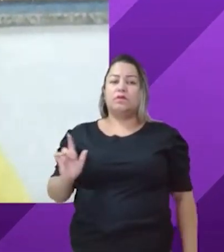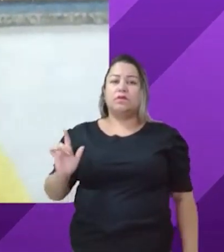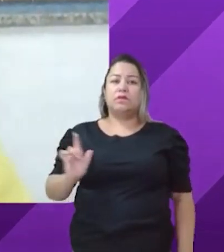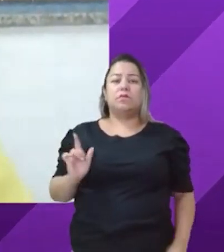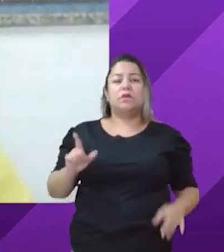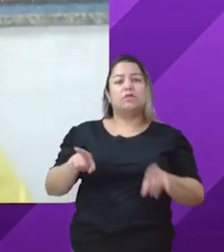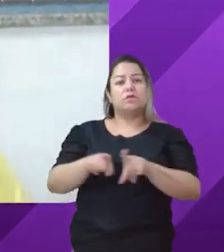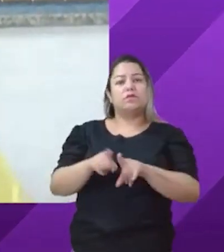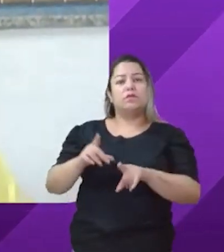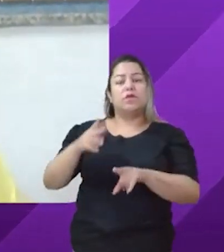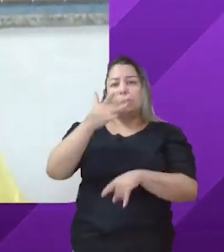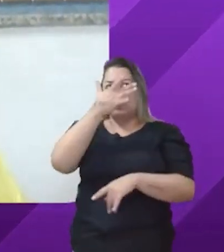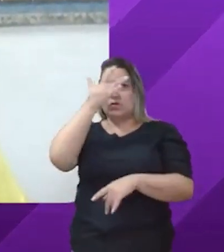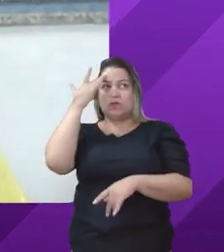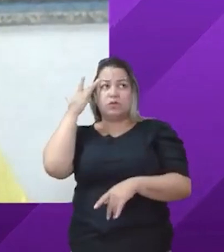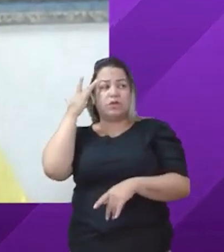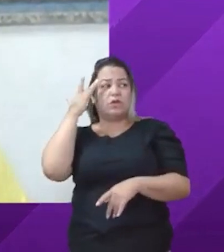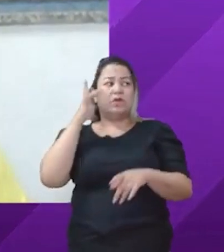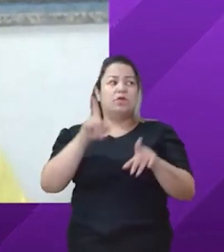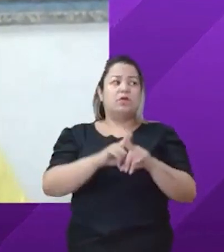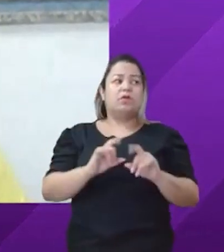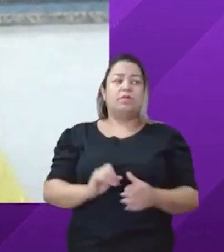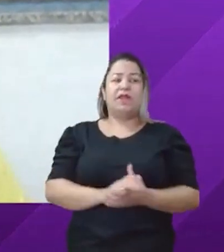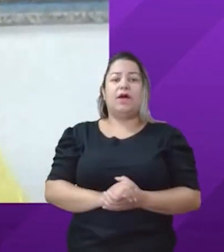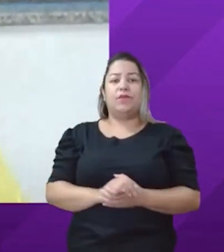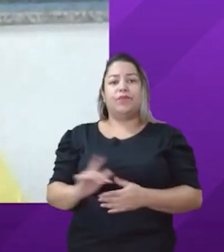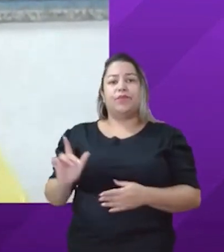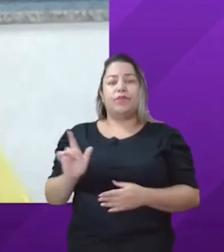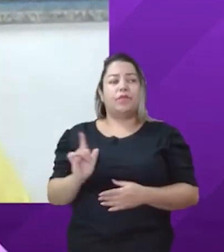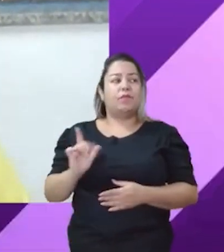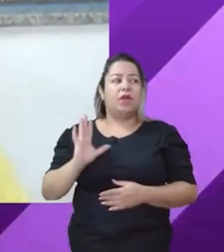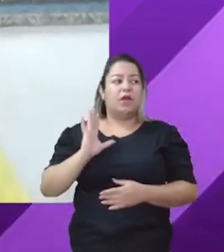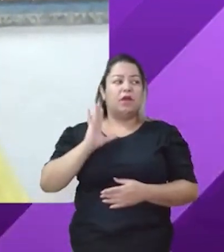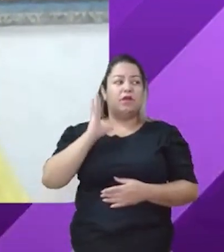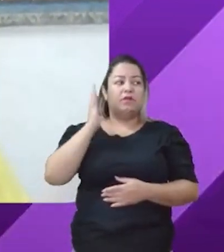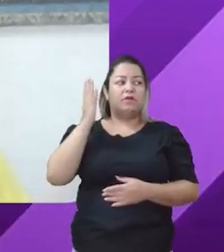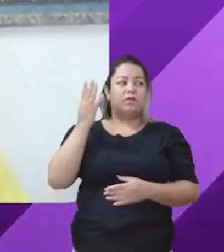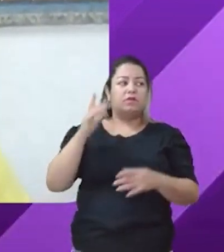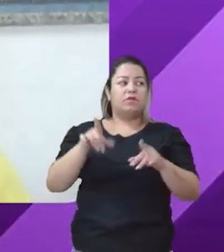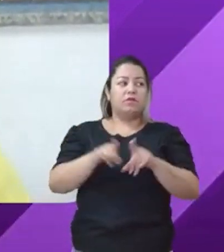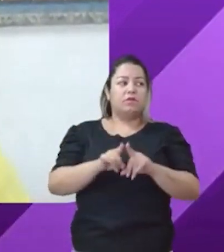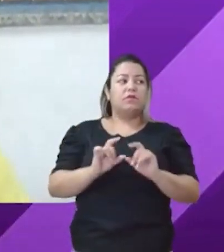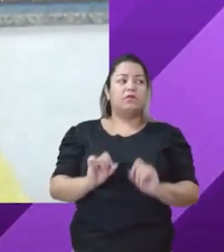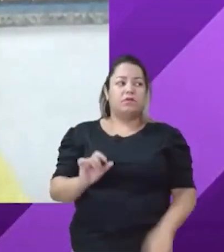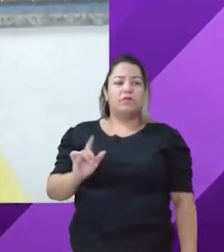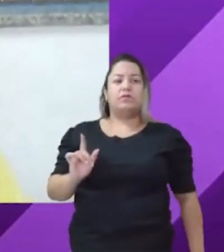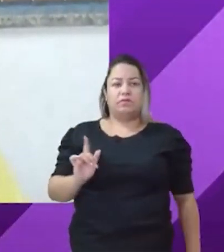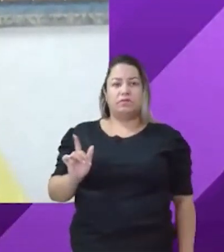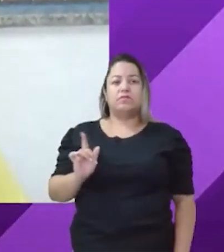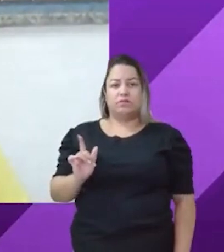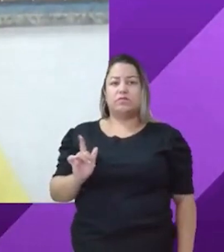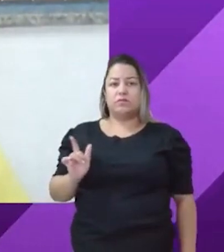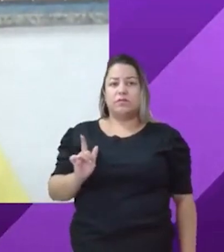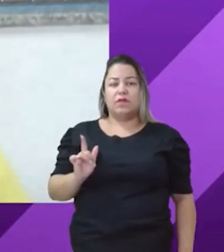do indicativo de quem coordenaria o processo de elaboração, a decisão do Supremo Tribunal Federal, ele indica também